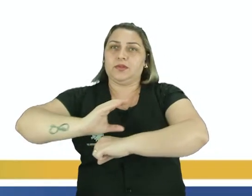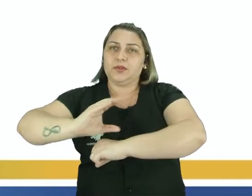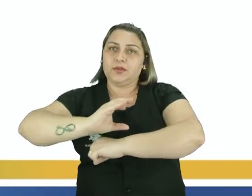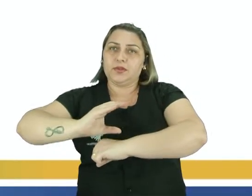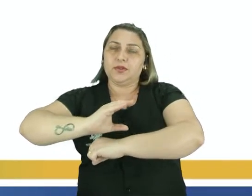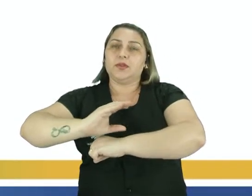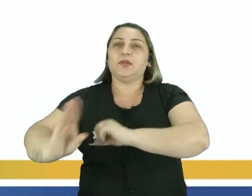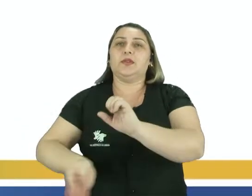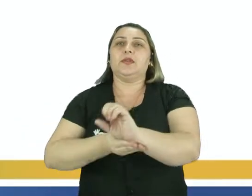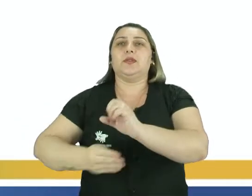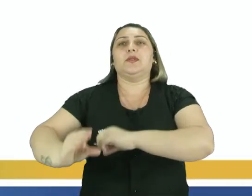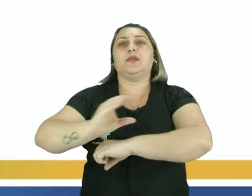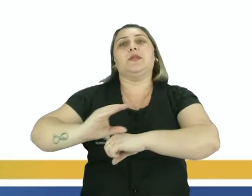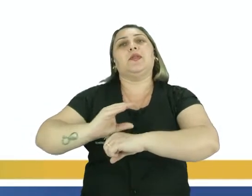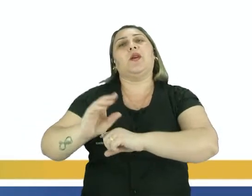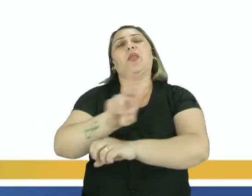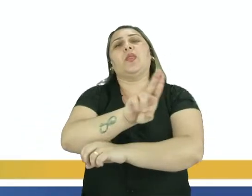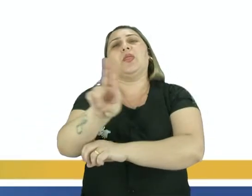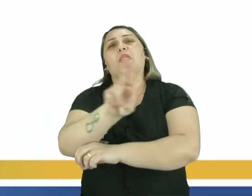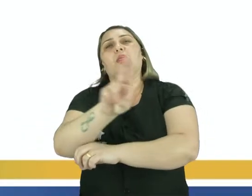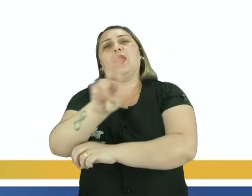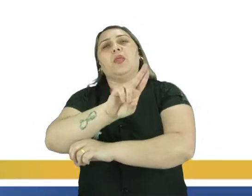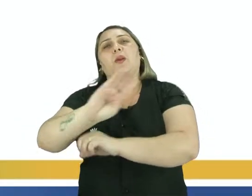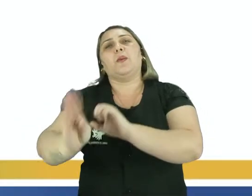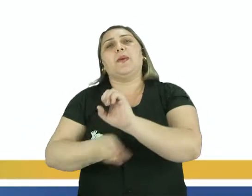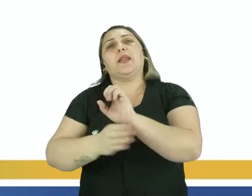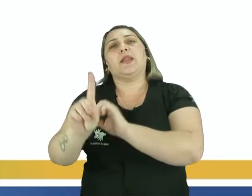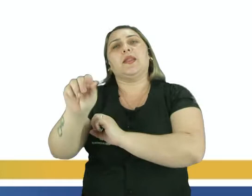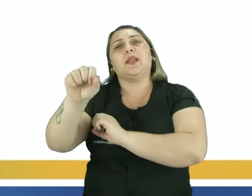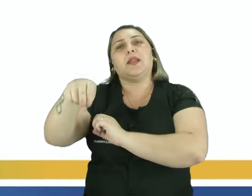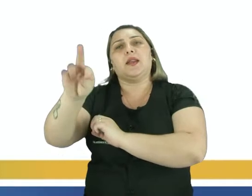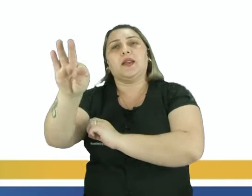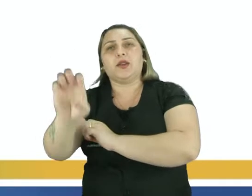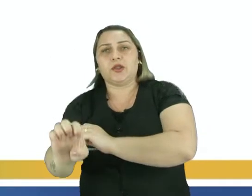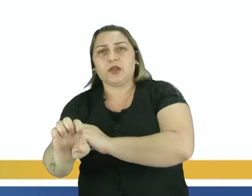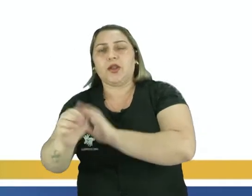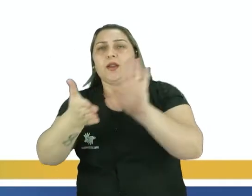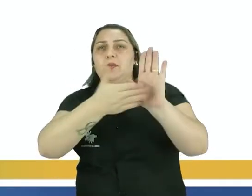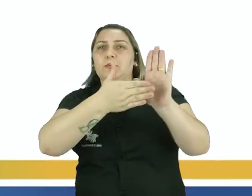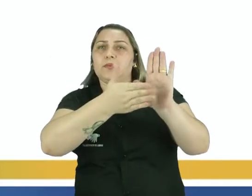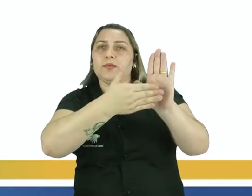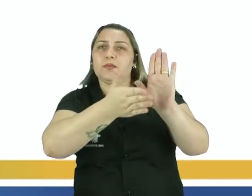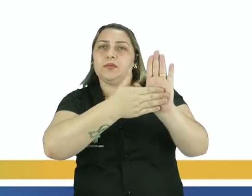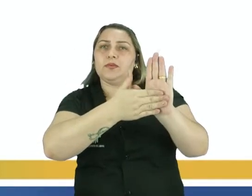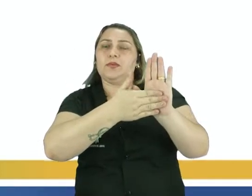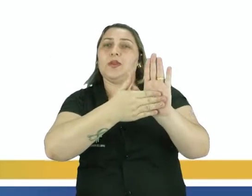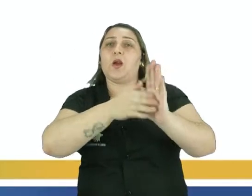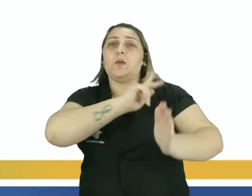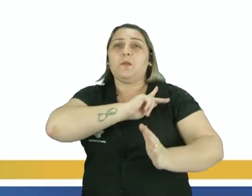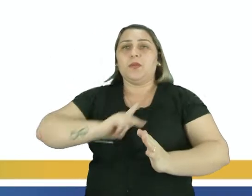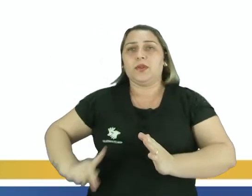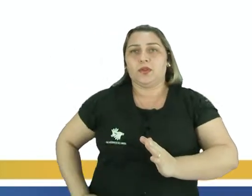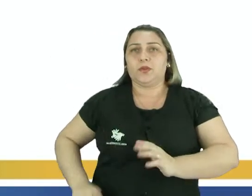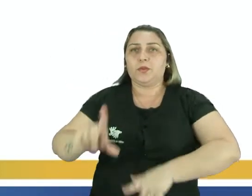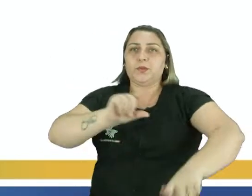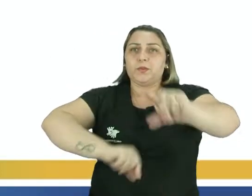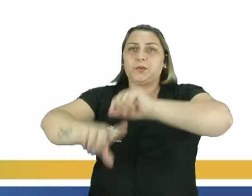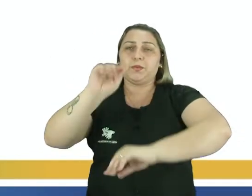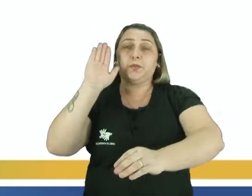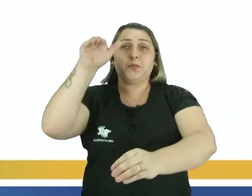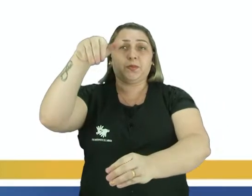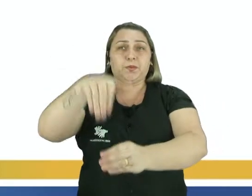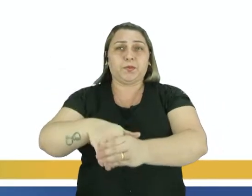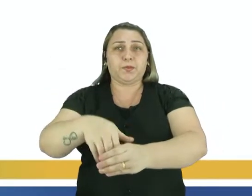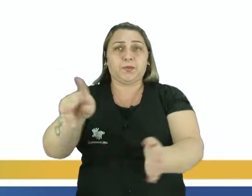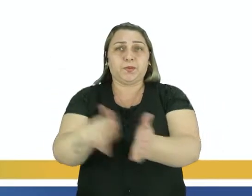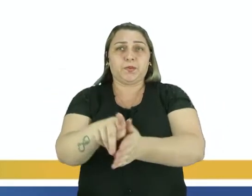Essa emenda constitucional, que vai ser nomeada de Emenda Dante de Oliveira, ela propunha que o presidente fosse escolhido diretamente